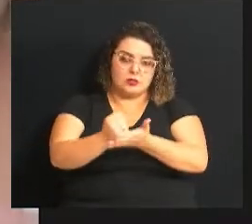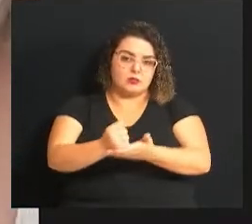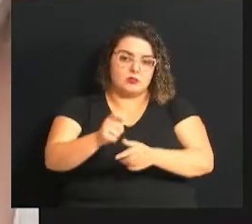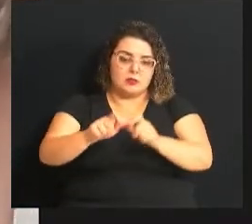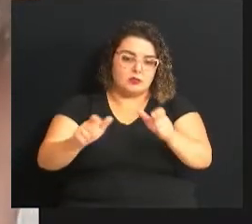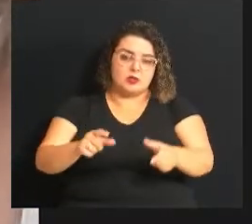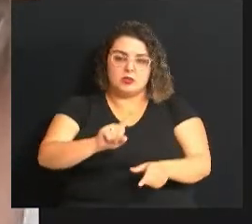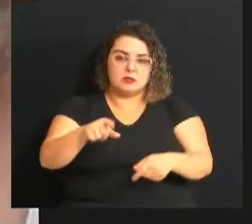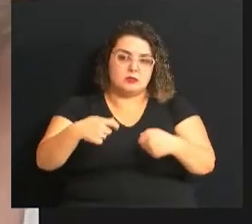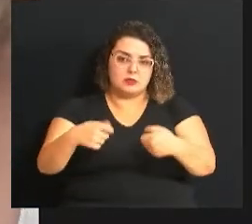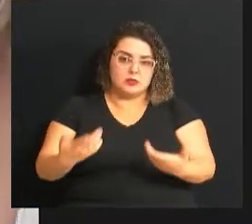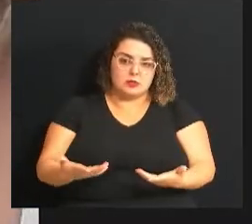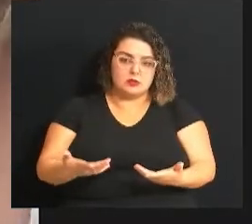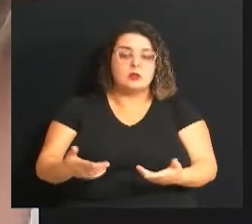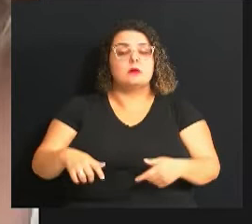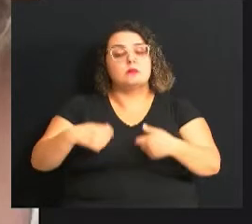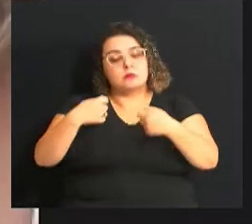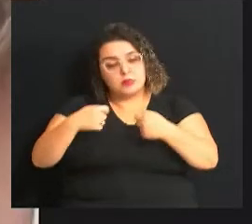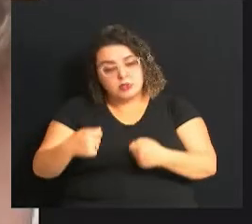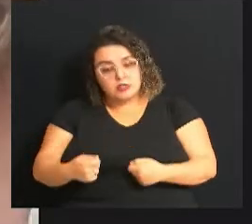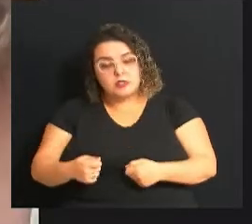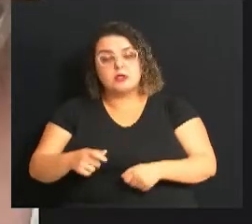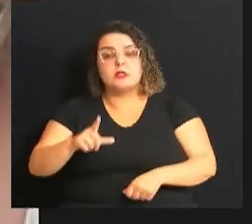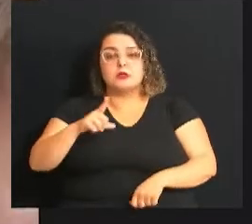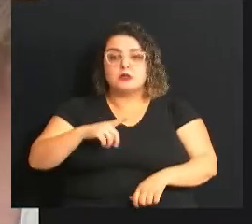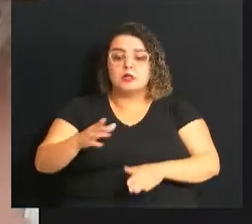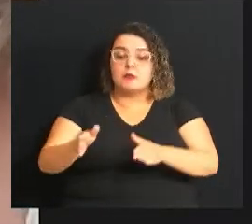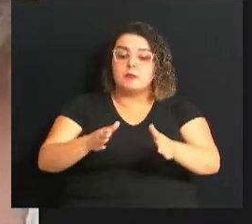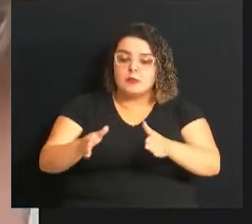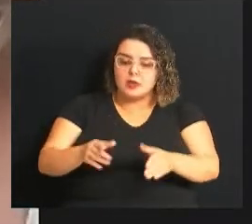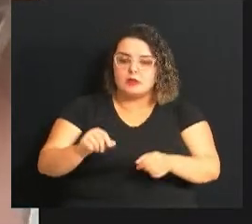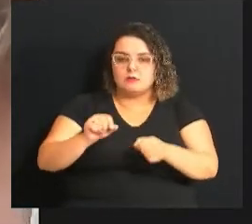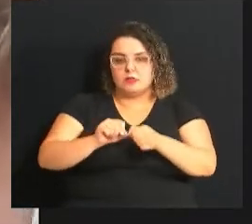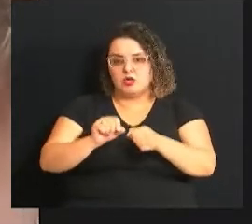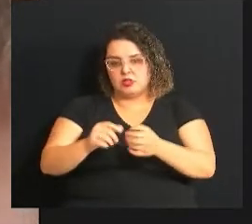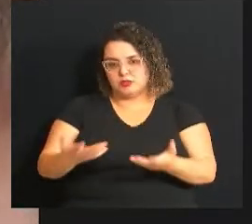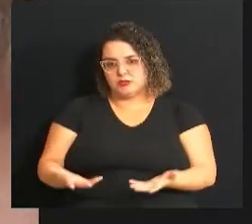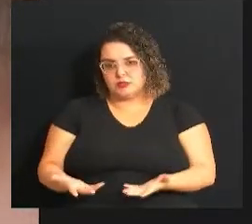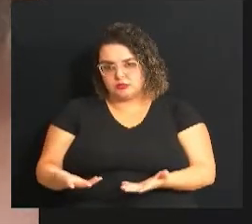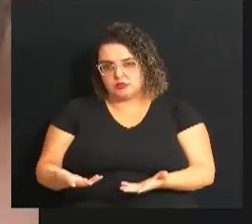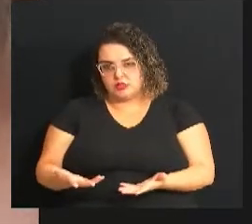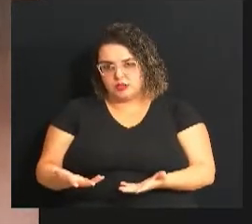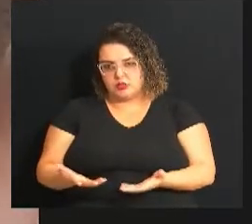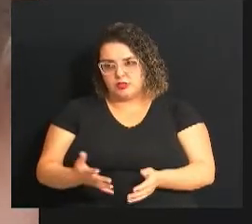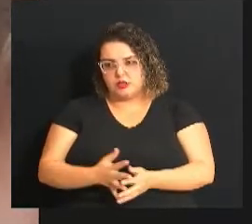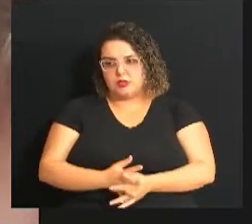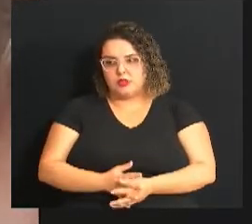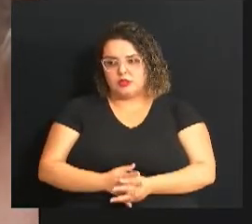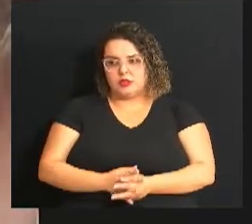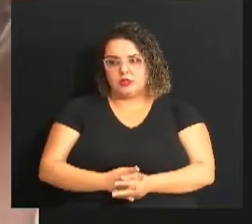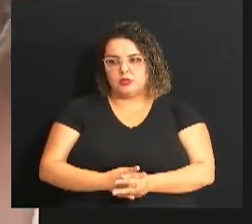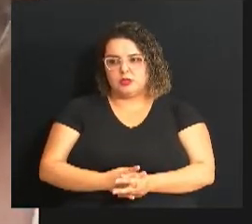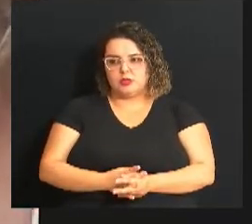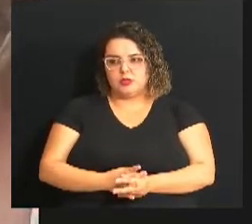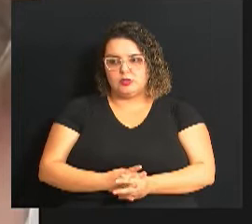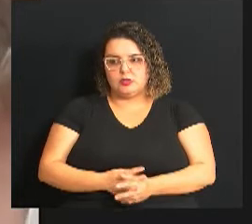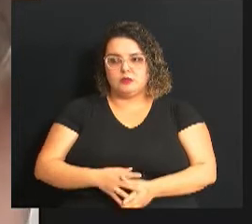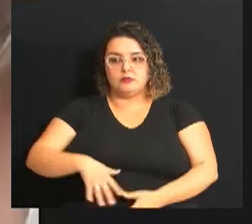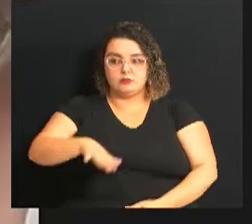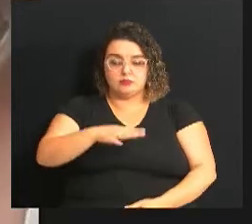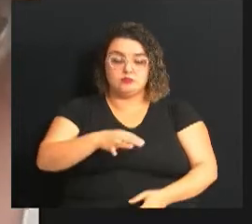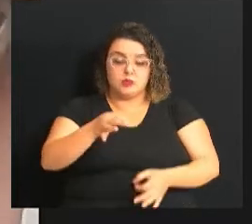algo precisa ser feito e que tem prazo para ser feito. Então, há todo saídas jurídicas para que